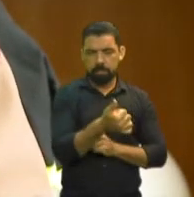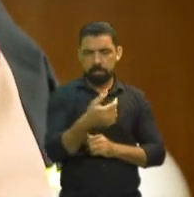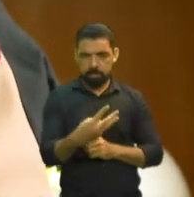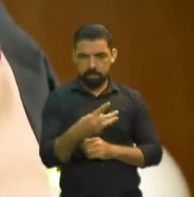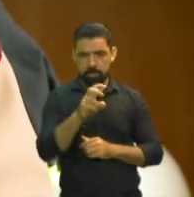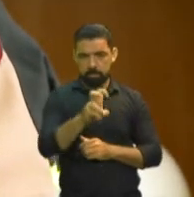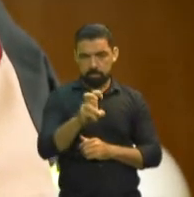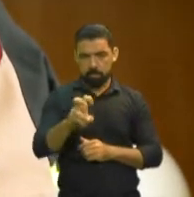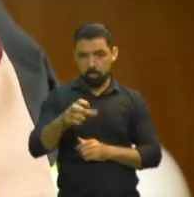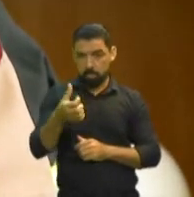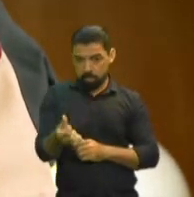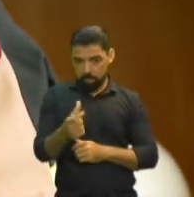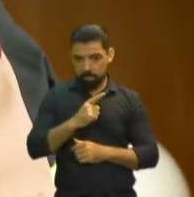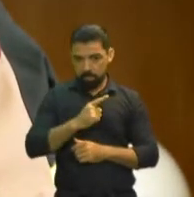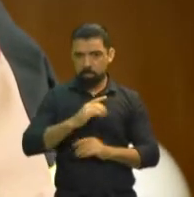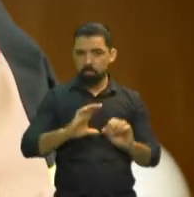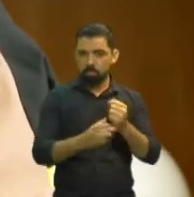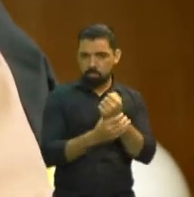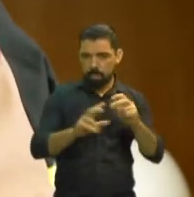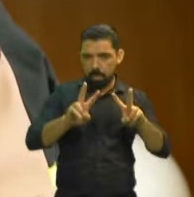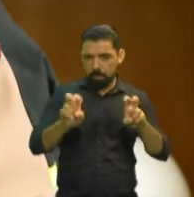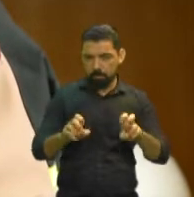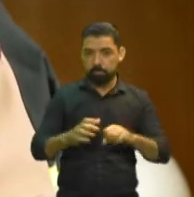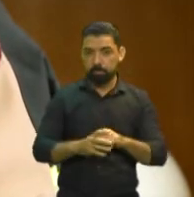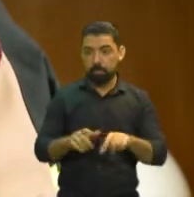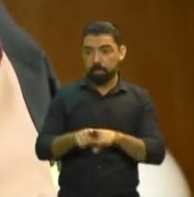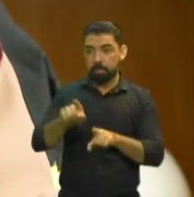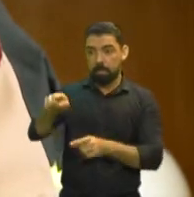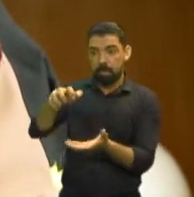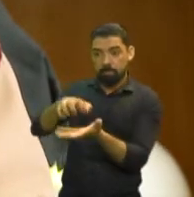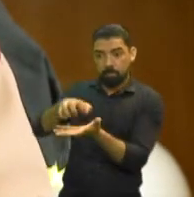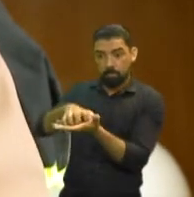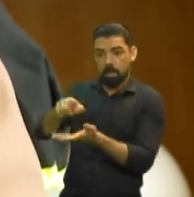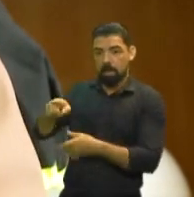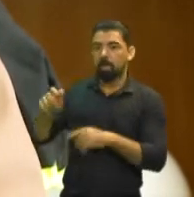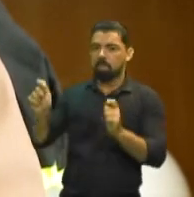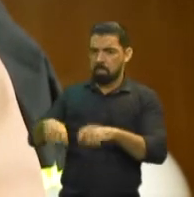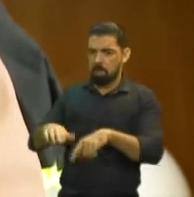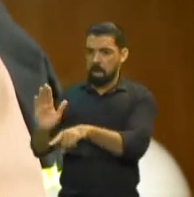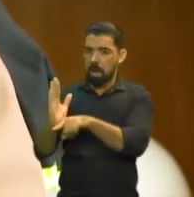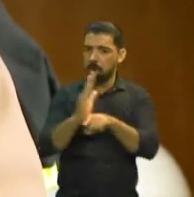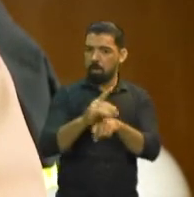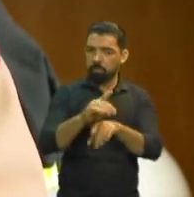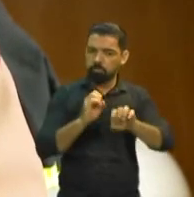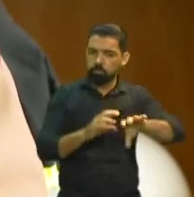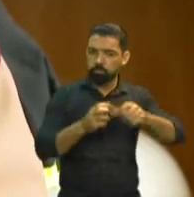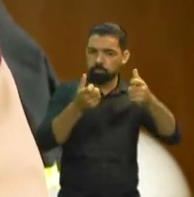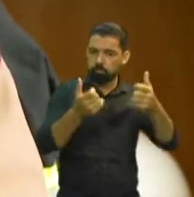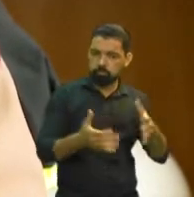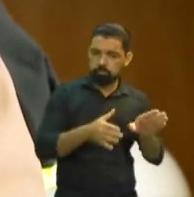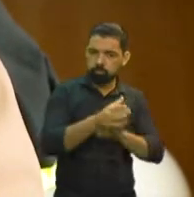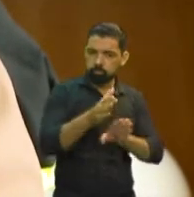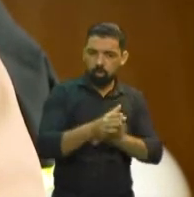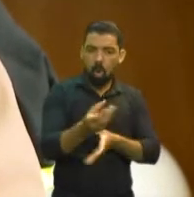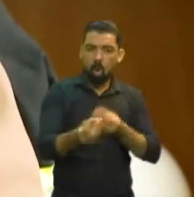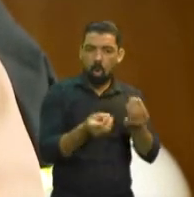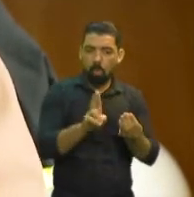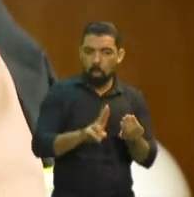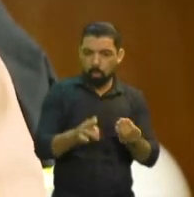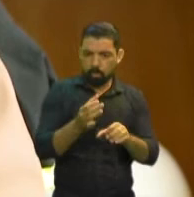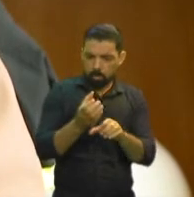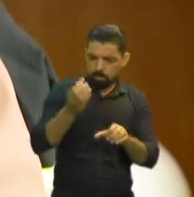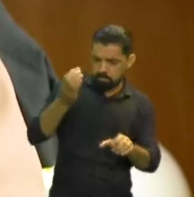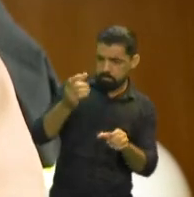contra Incêndio, e os funcionários que lá estão, eles têm condições técnicas de orientar de forma segura